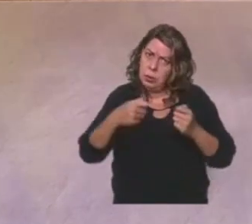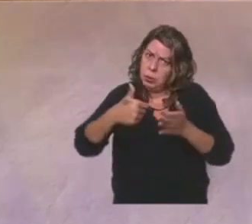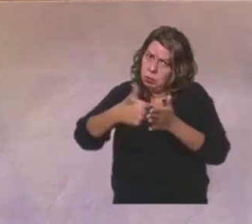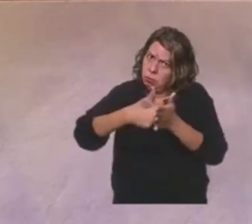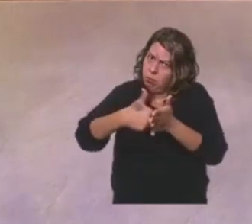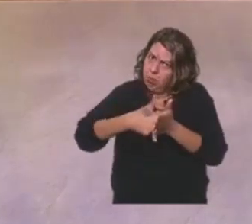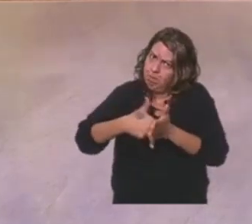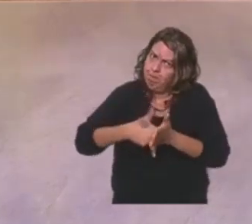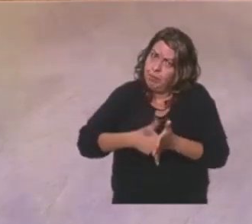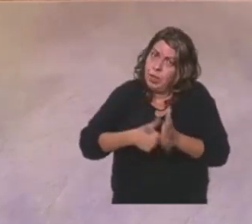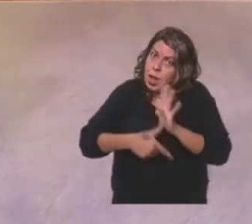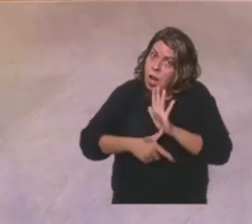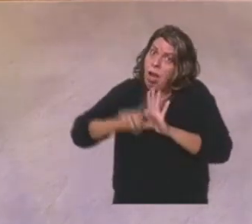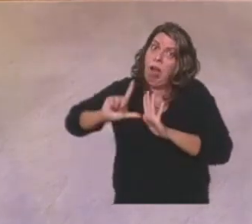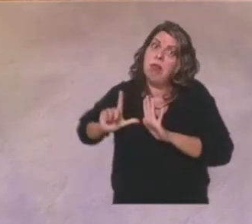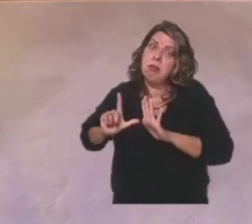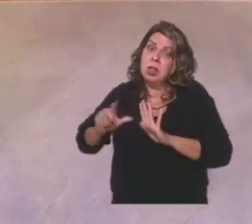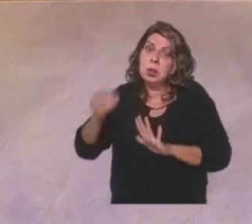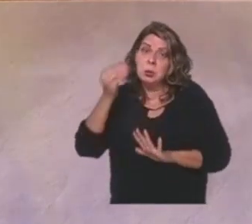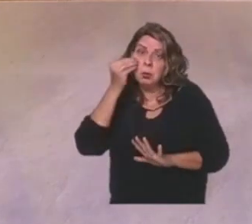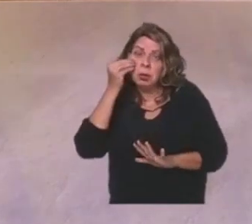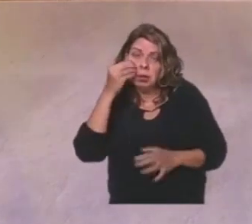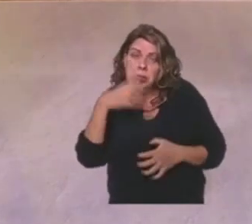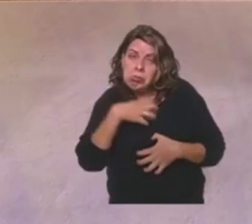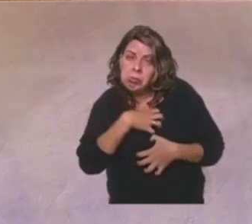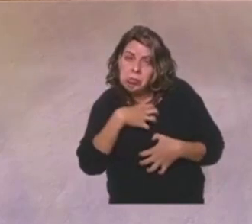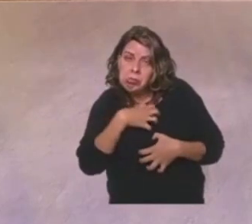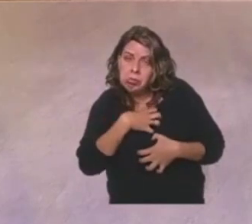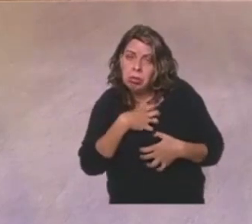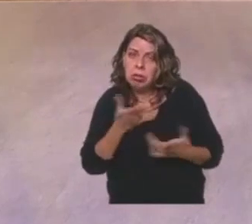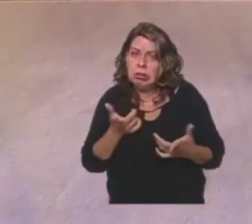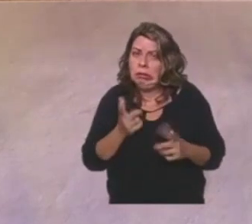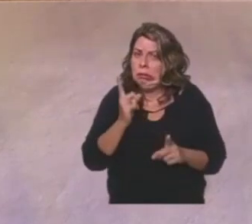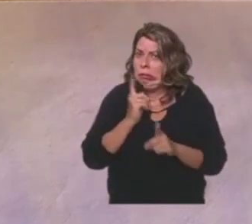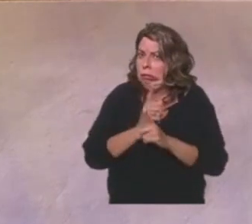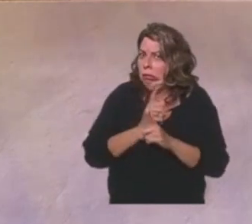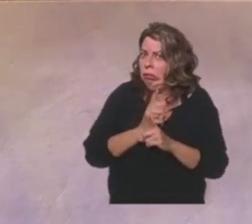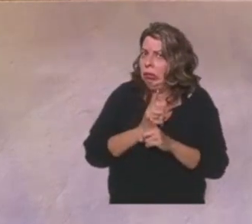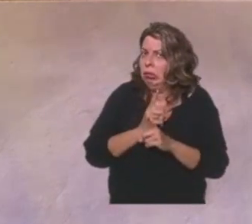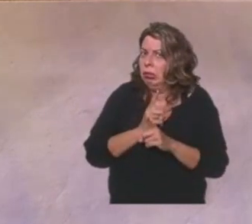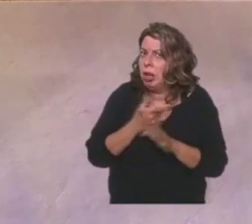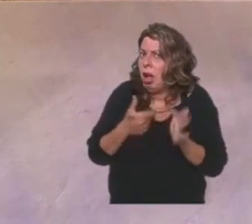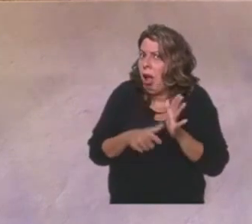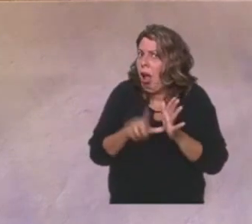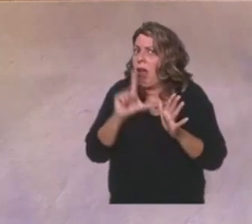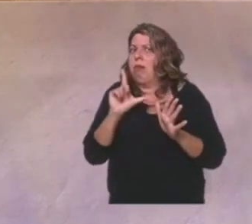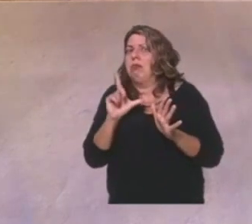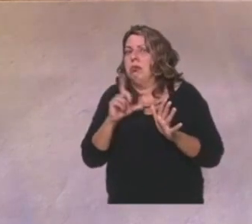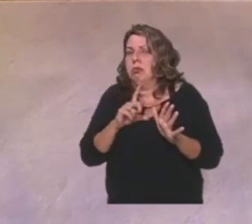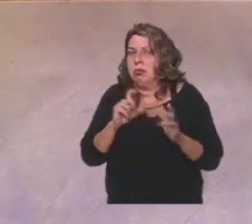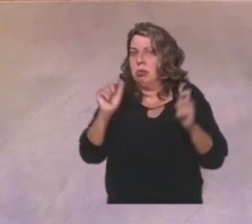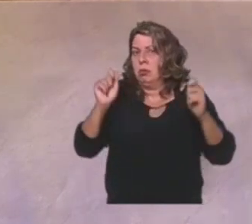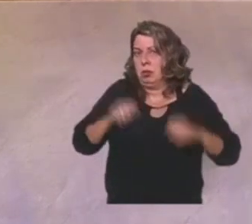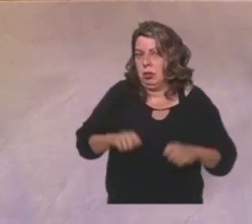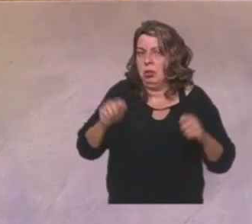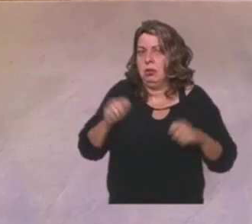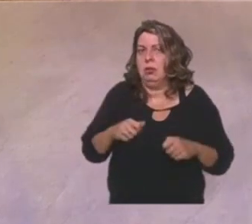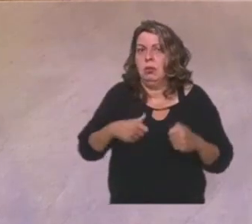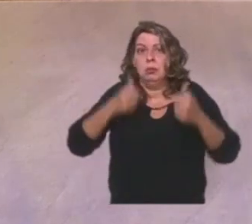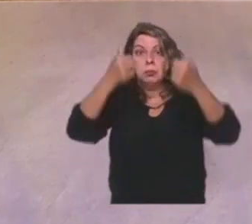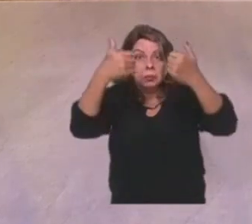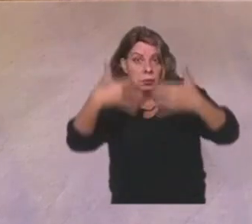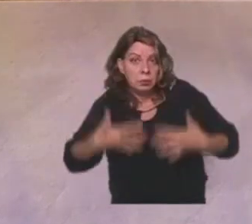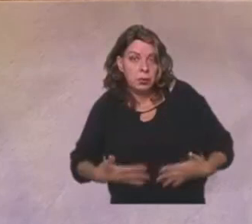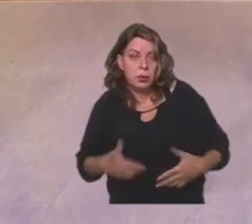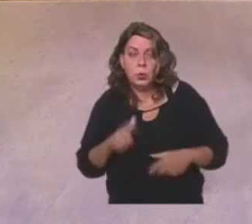precoce, sim, né? Divulgando amplamente aí sinais e sintomas mais comuns da suspeita da doença, para que as pessoas conheçam um pouco mais. E para falar um pouco